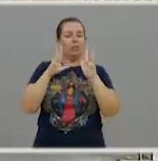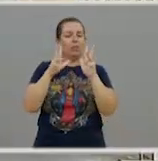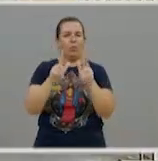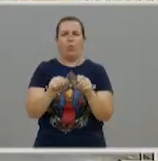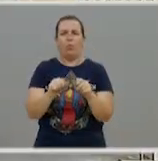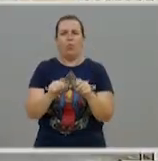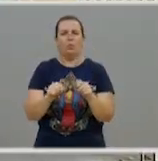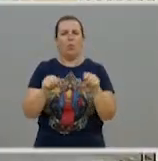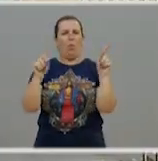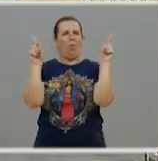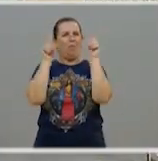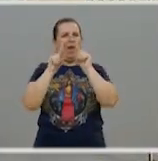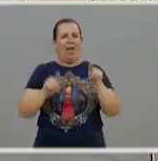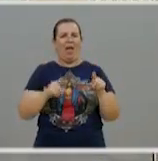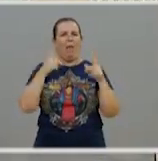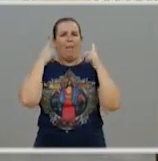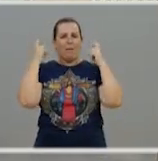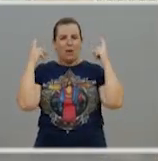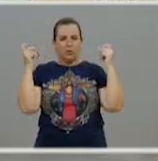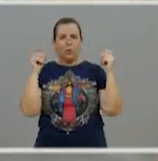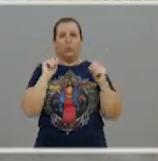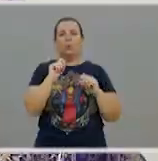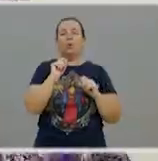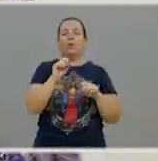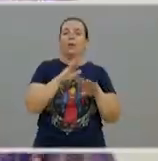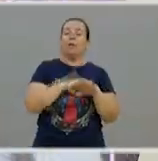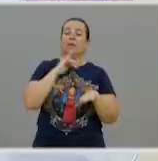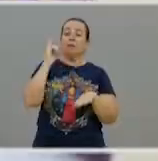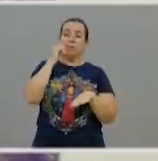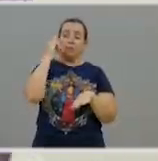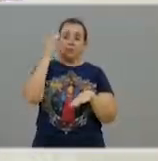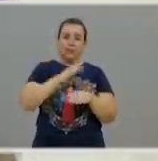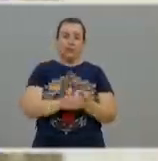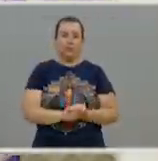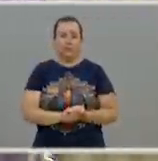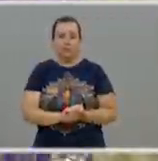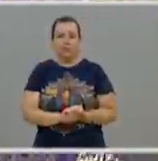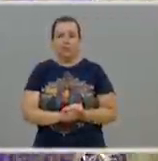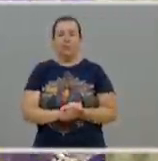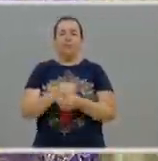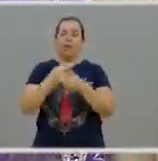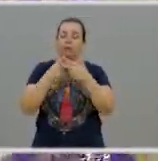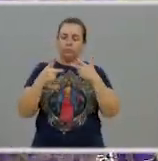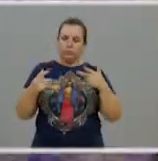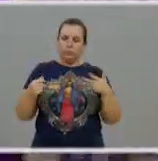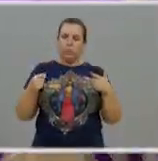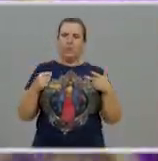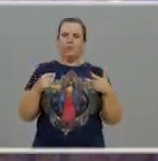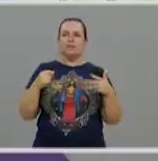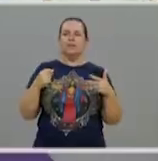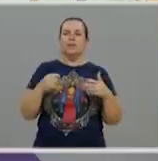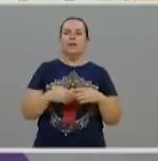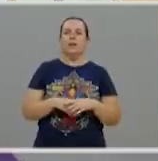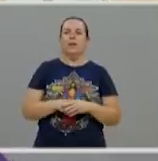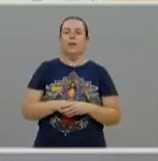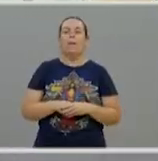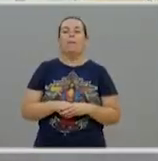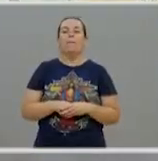os barulhos o essencial. Quem assiste filme sabe, efeitos especiais é para passar um